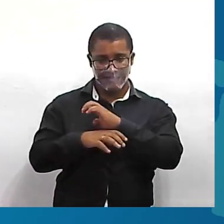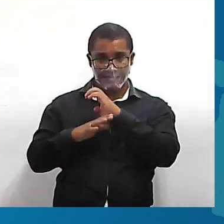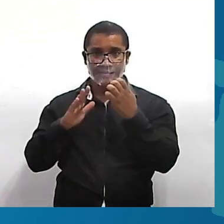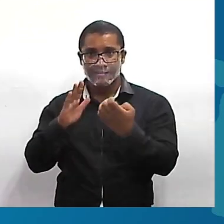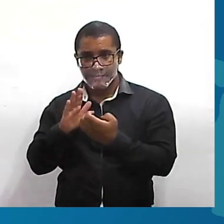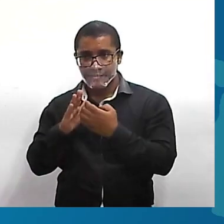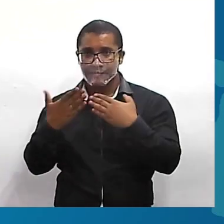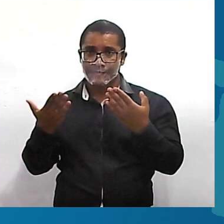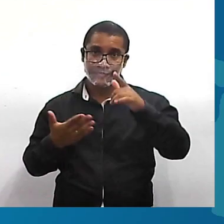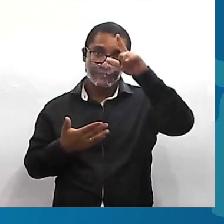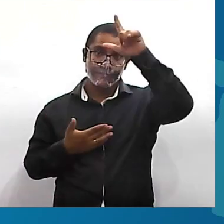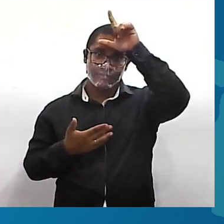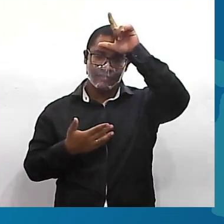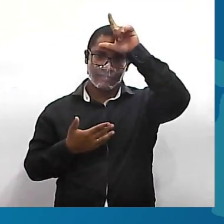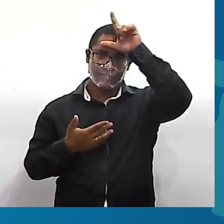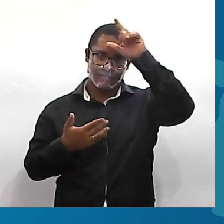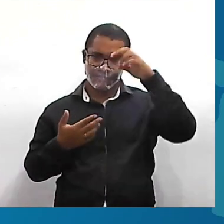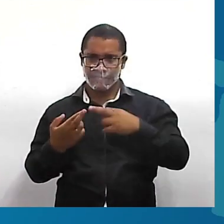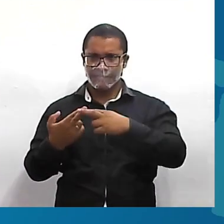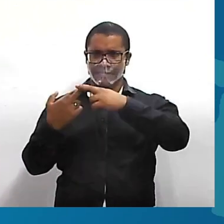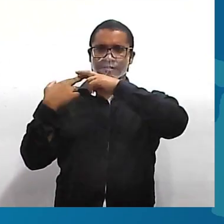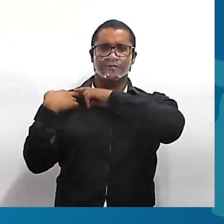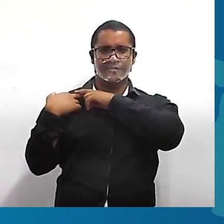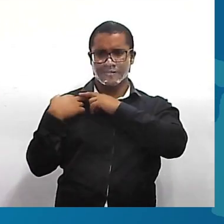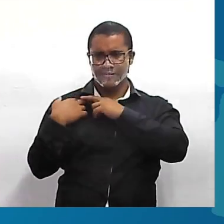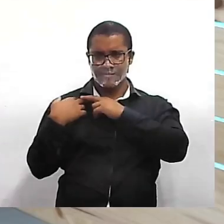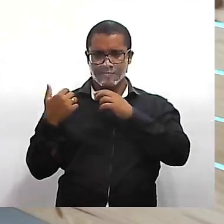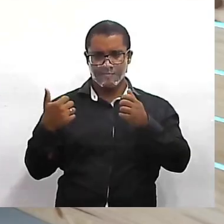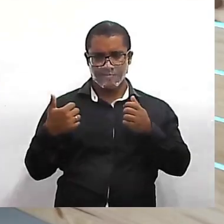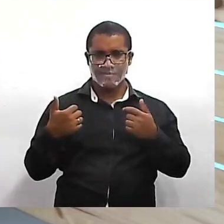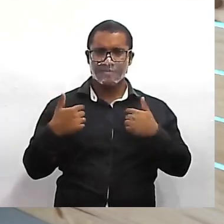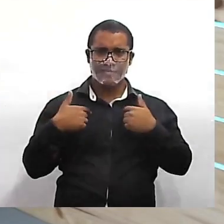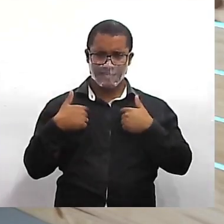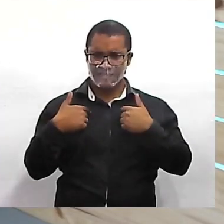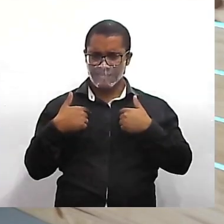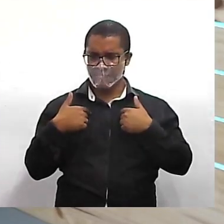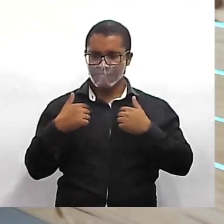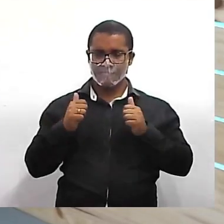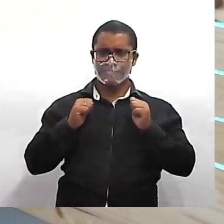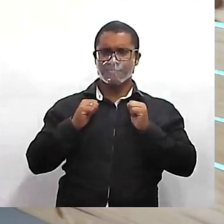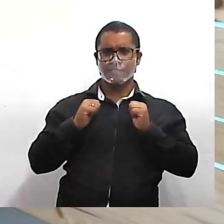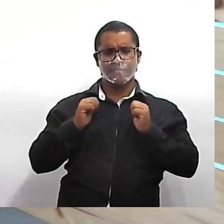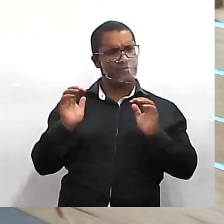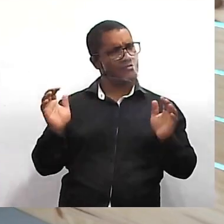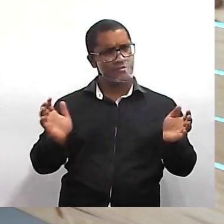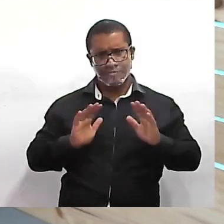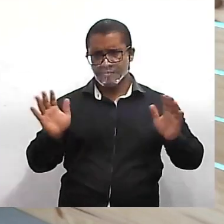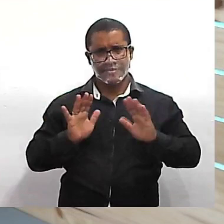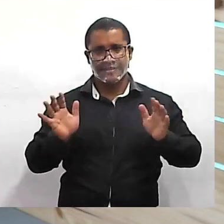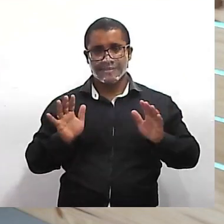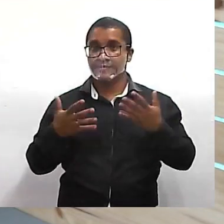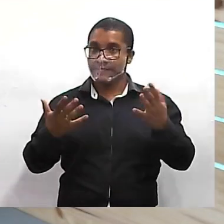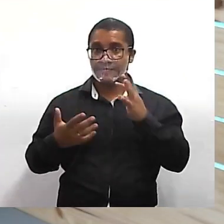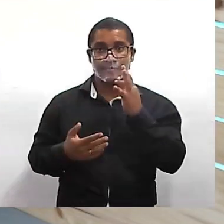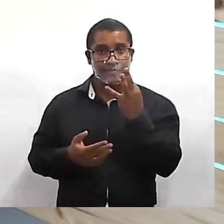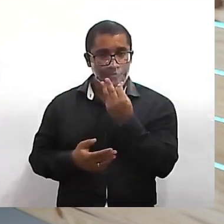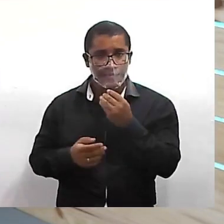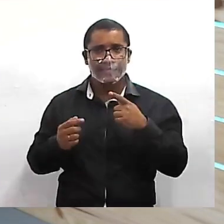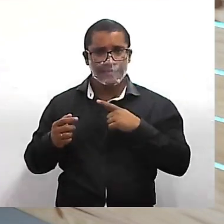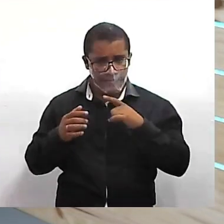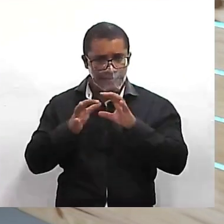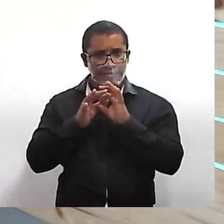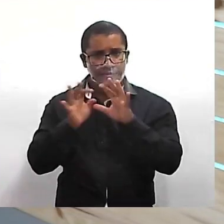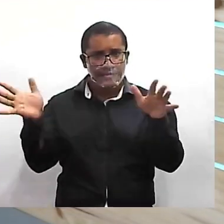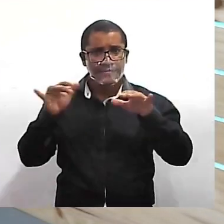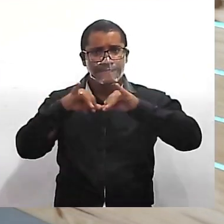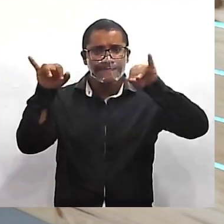a liderança assuma esse papel por você. A questão desse conhecimento que está disponível foi bem o que André